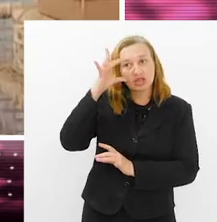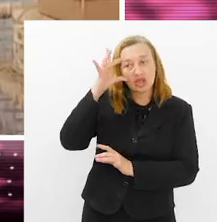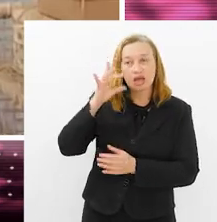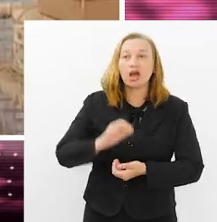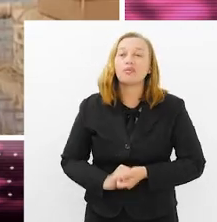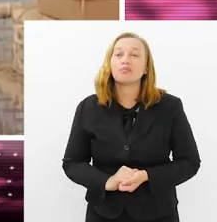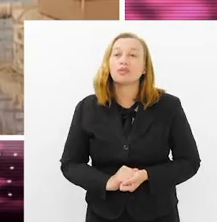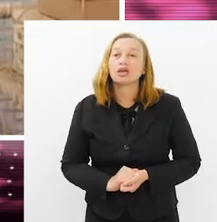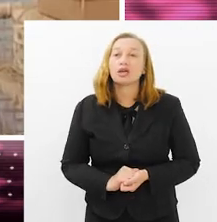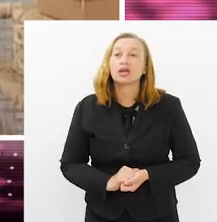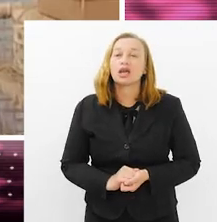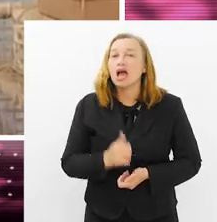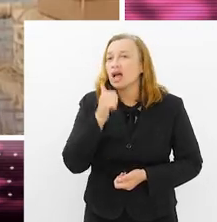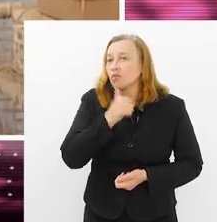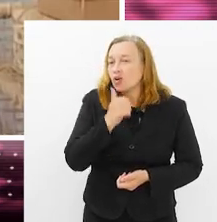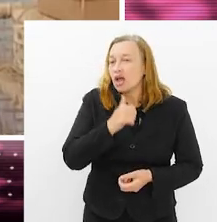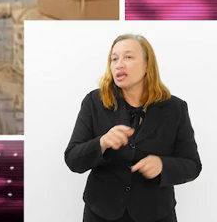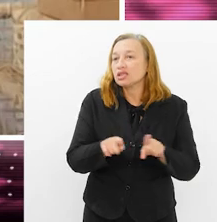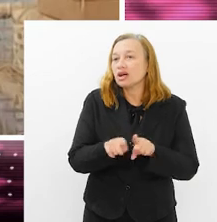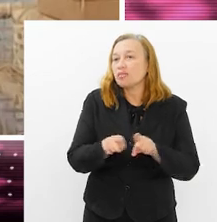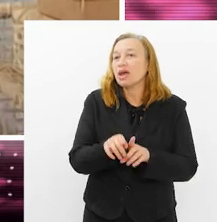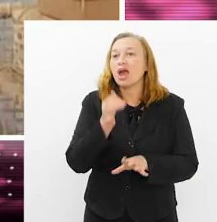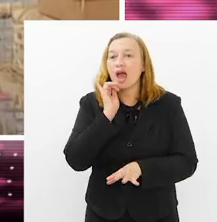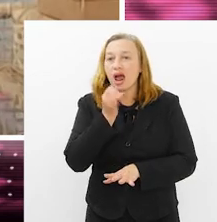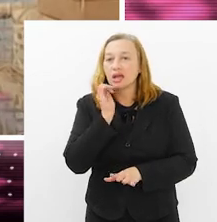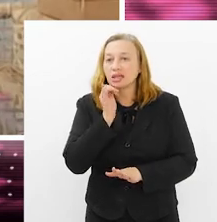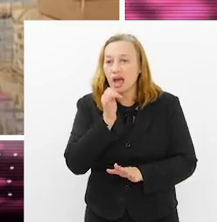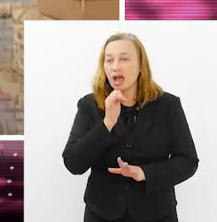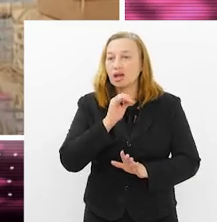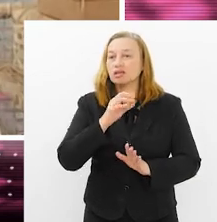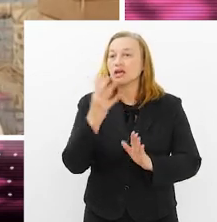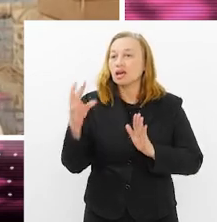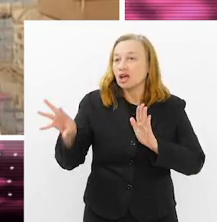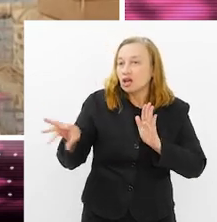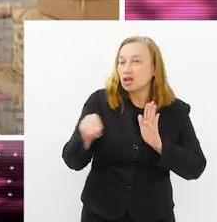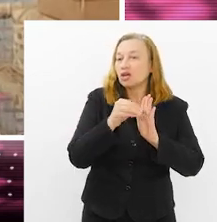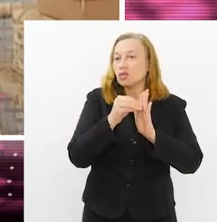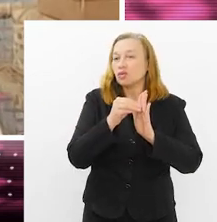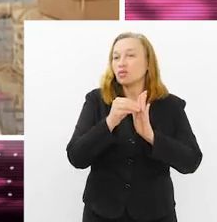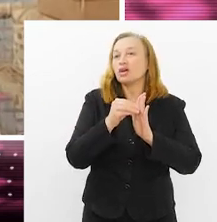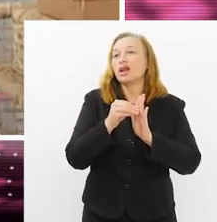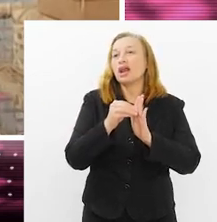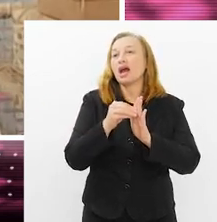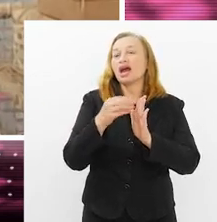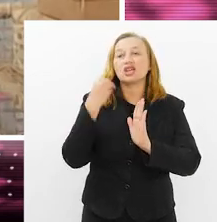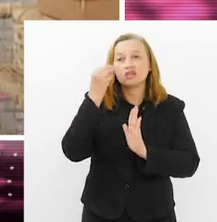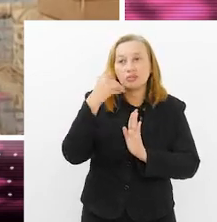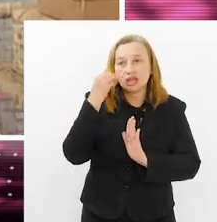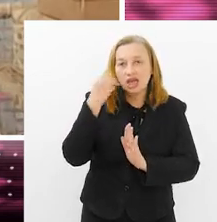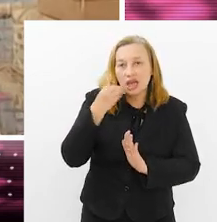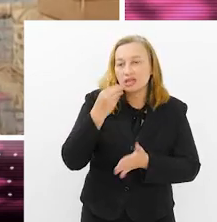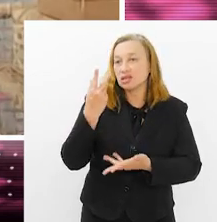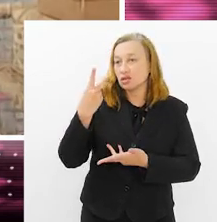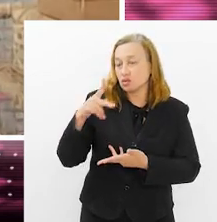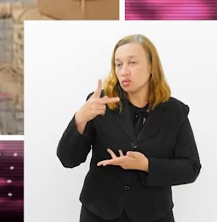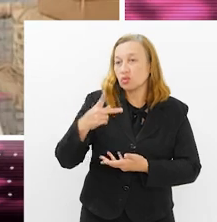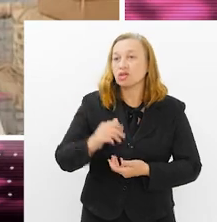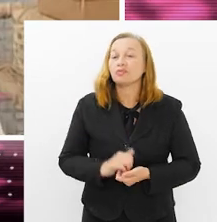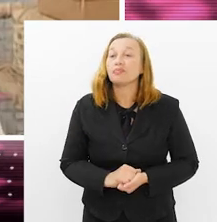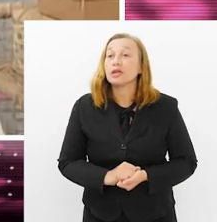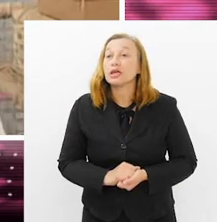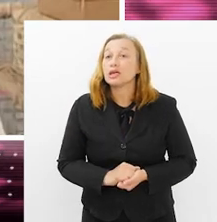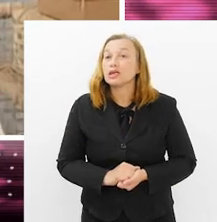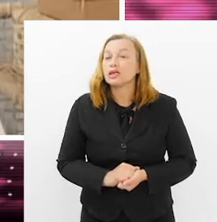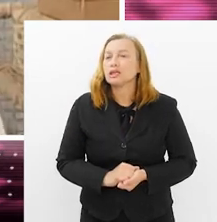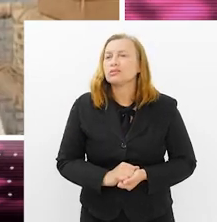que tem um link para pesquisa, que é onde as mulheres também podem relatar, né, as suas vivências, os seus casos.